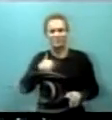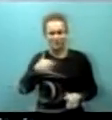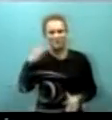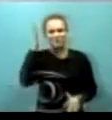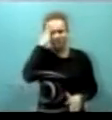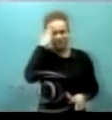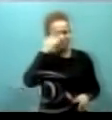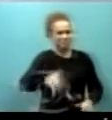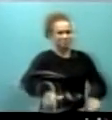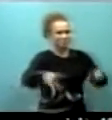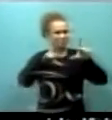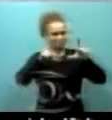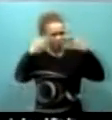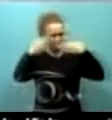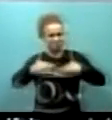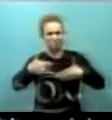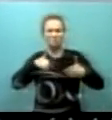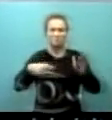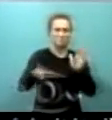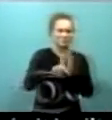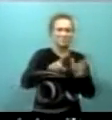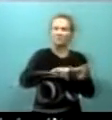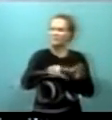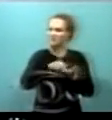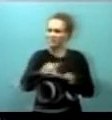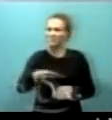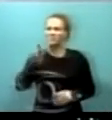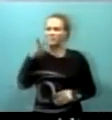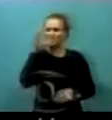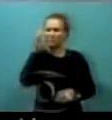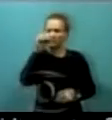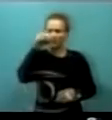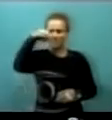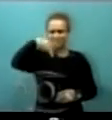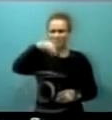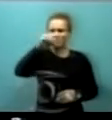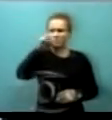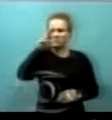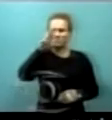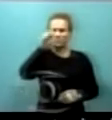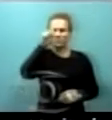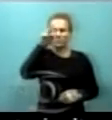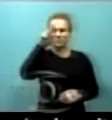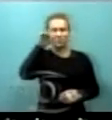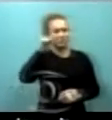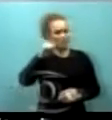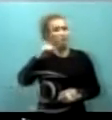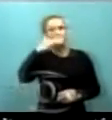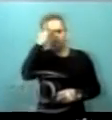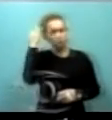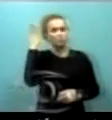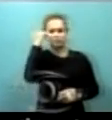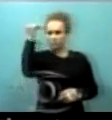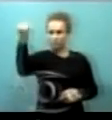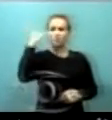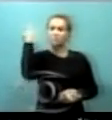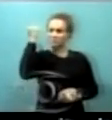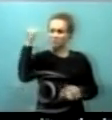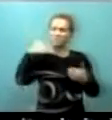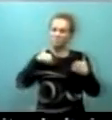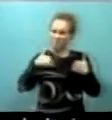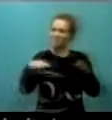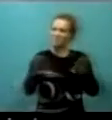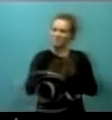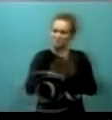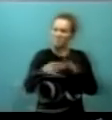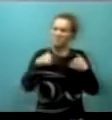título antes merece pessoas muito celebridade e agora eu, e para mim esse